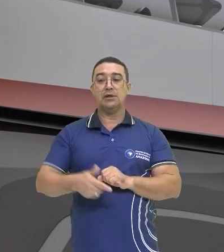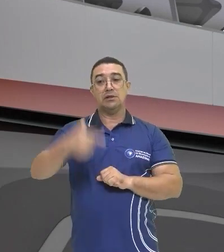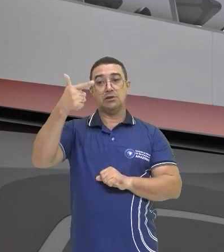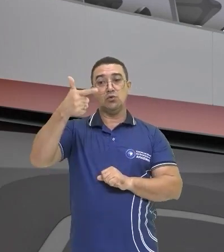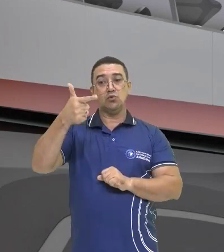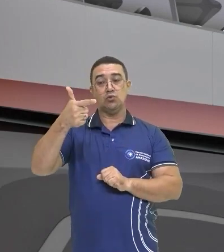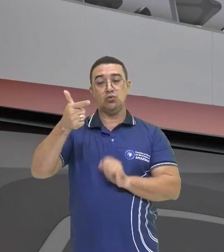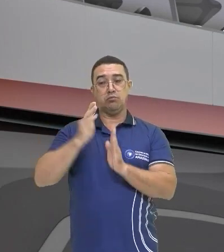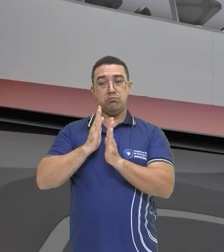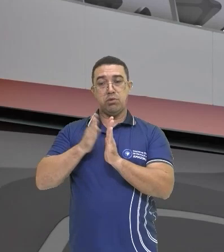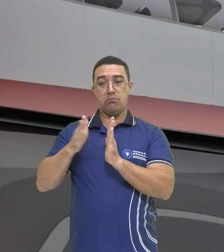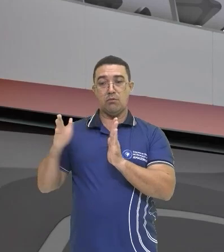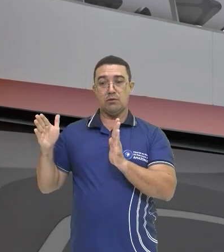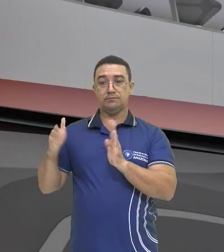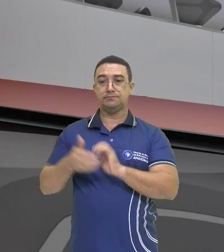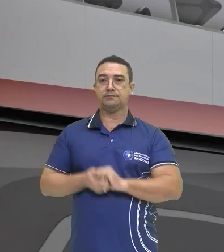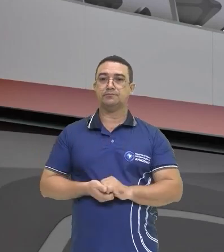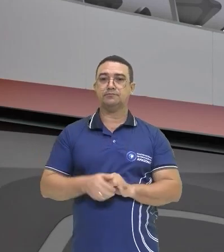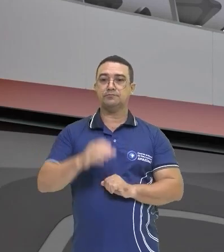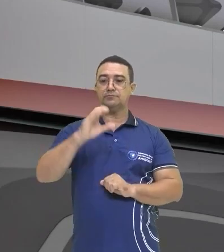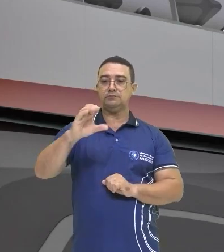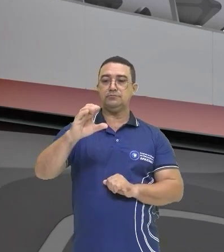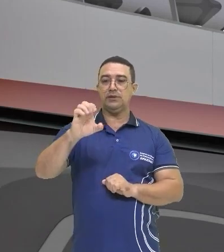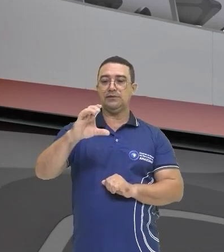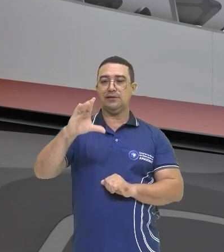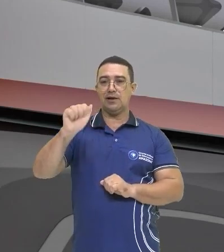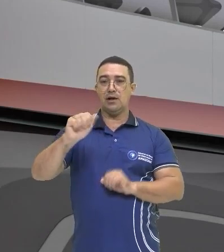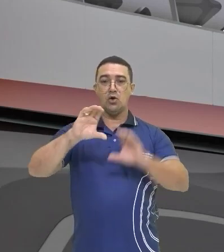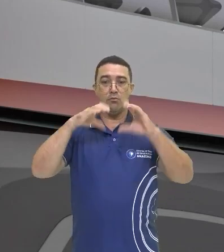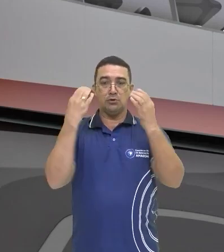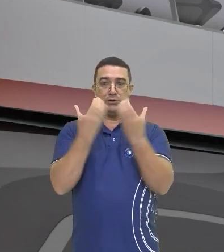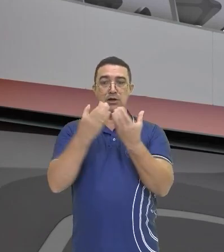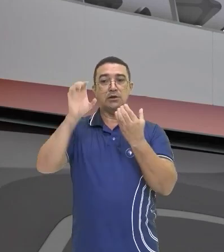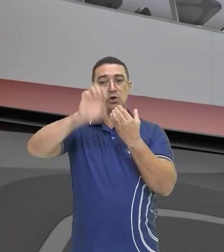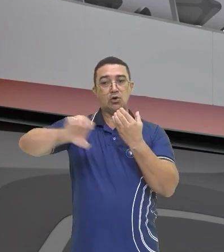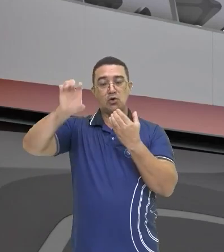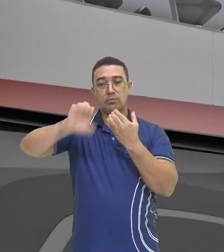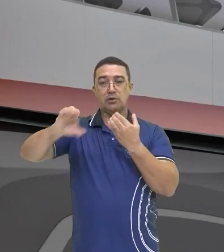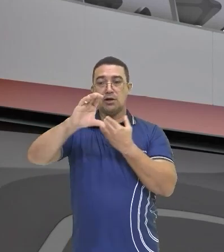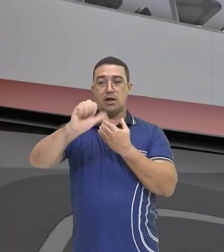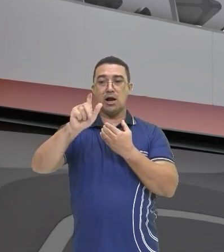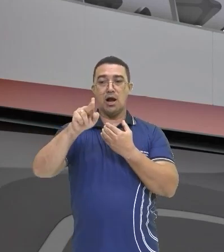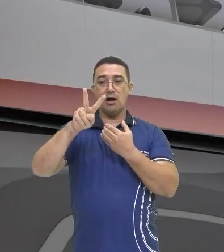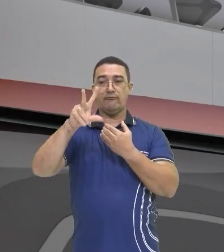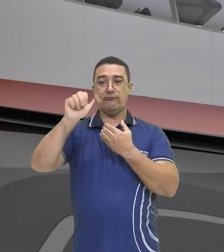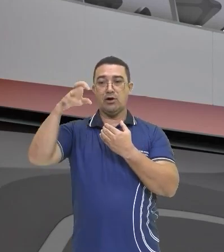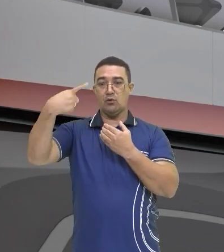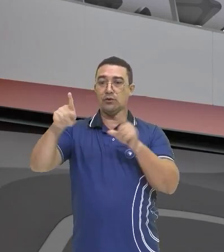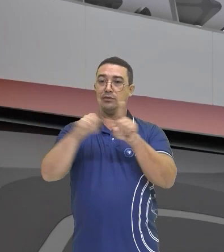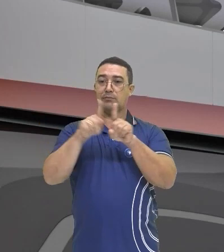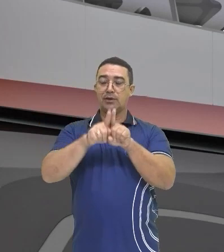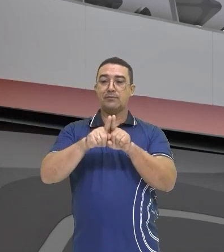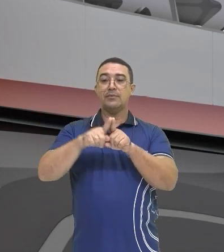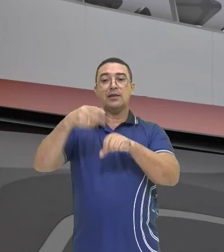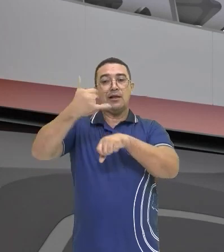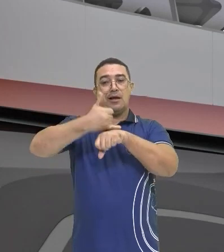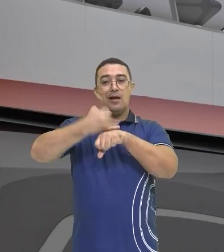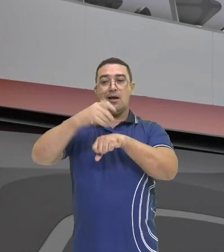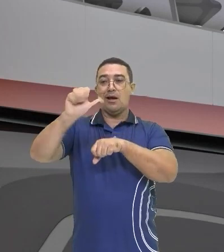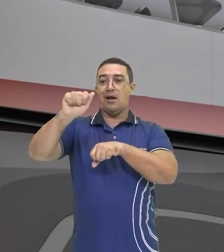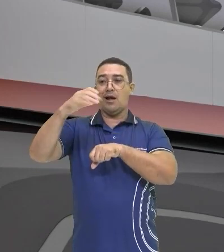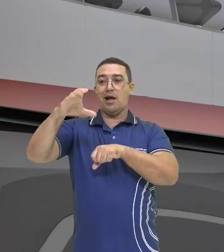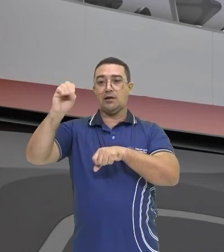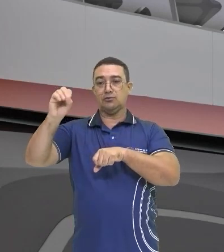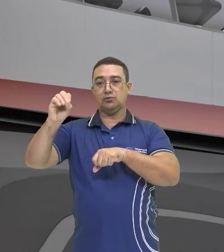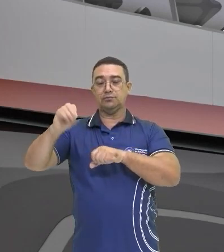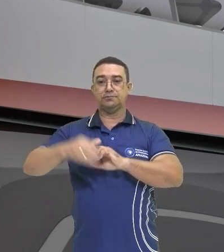para vocês, que é a SECA, Comunidade Europeia do Carvão e do Aço. Tá tudo aí destacado para vocês,